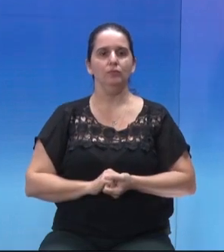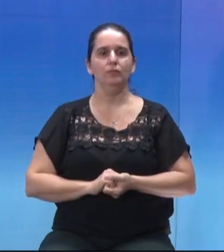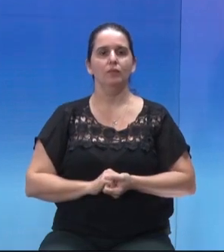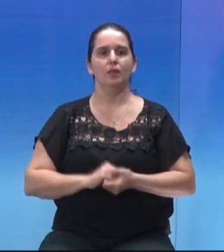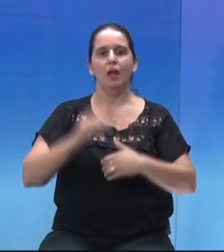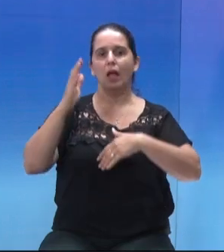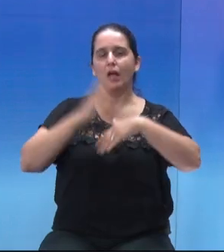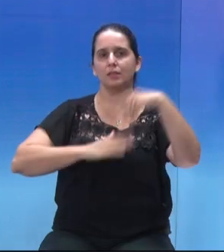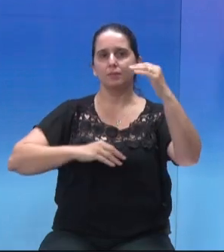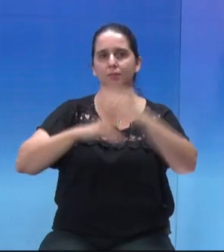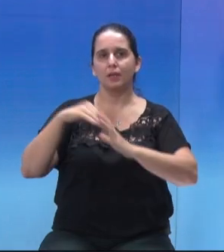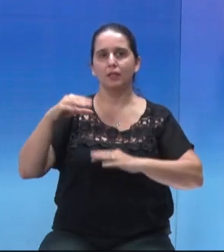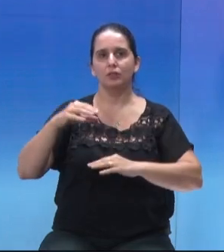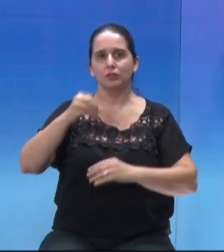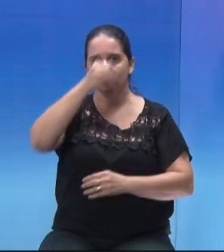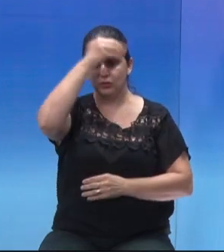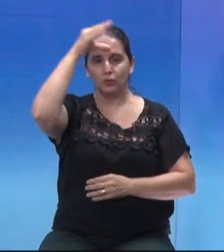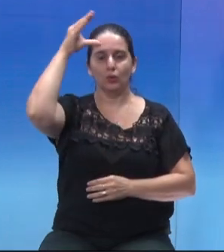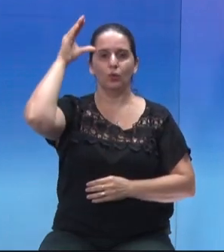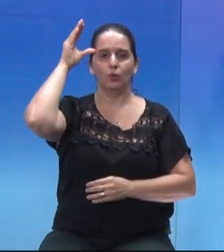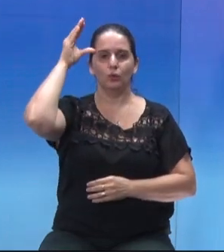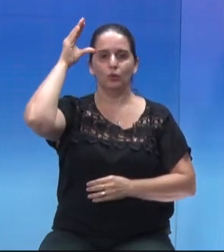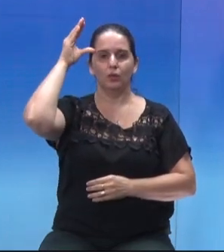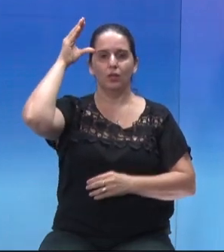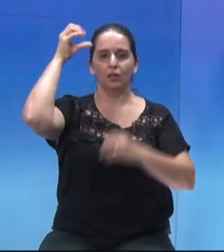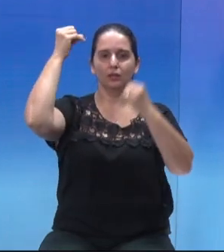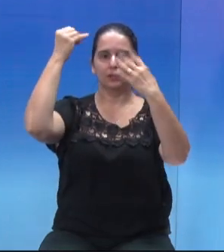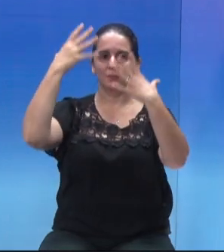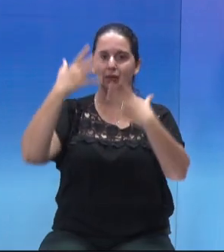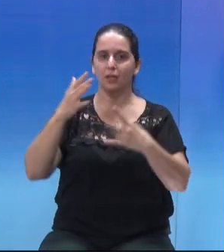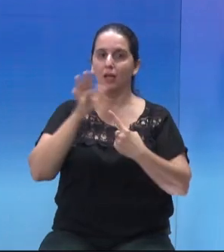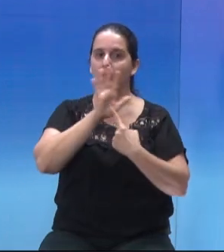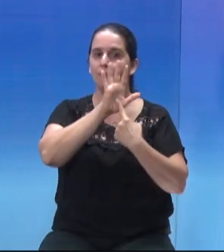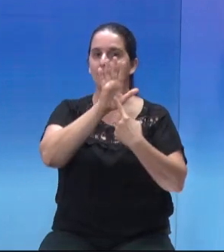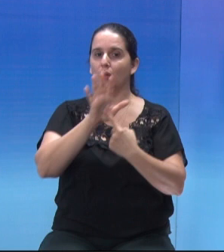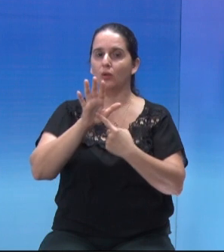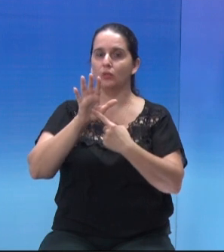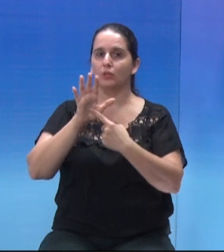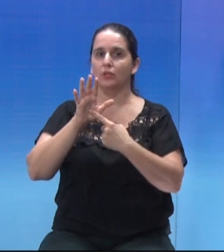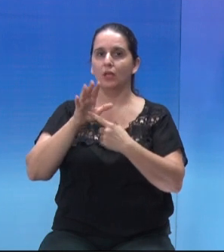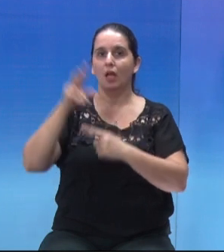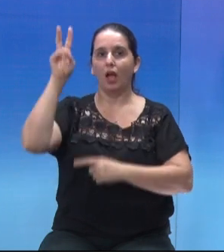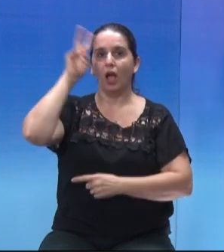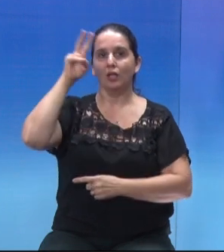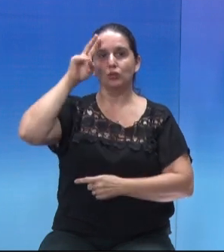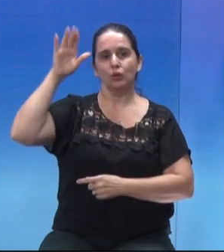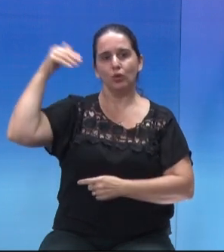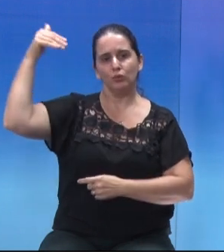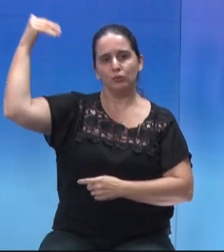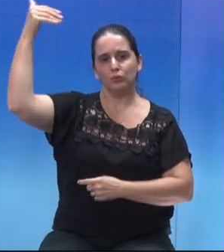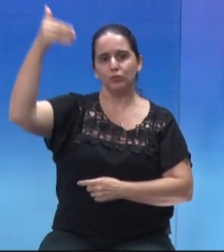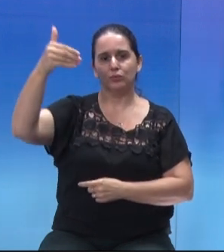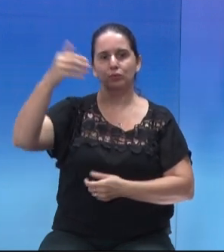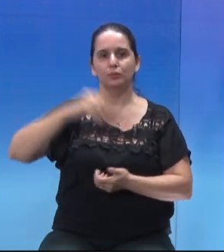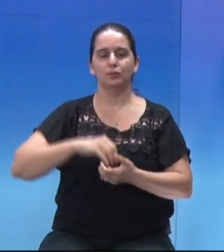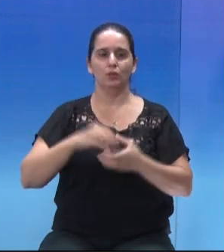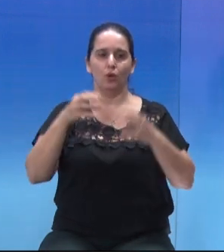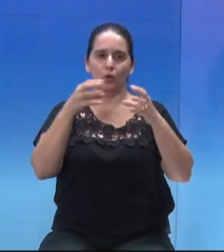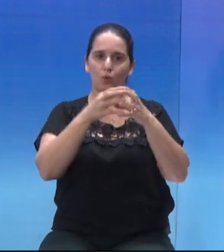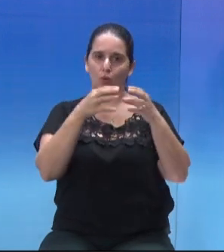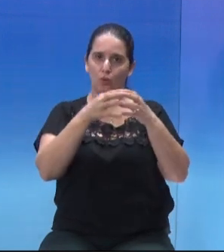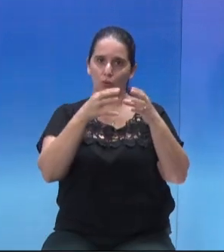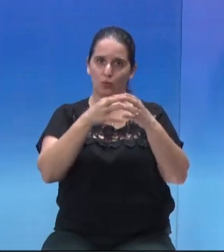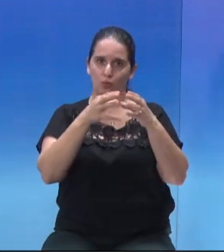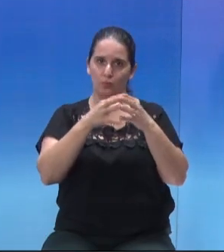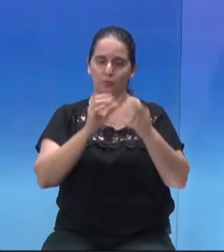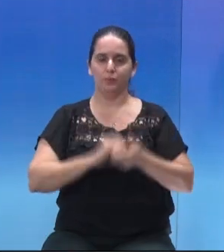As práticas culturais narradas remetem historicamente ao movimento. É aqui que entra